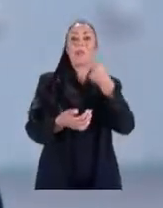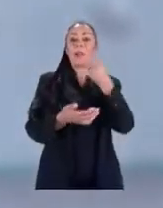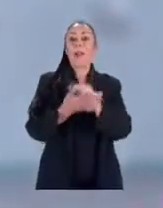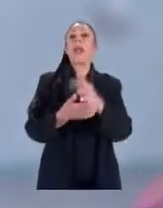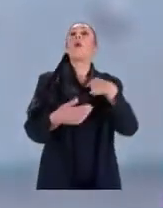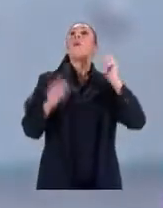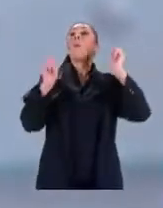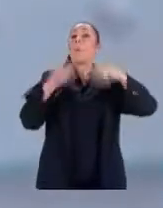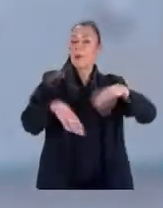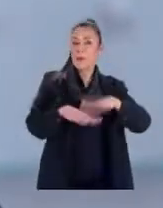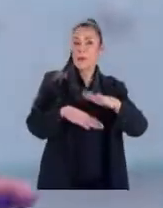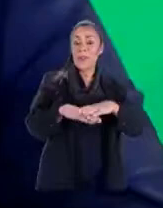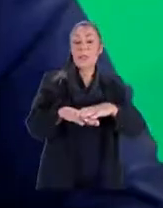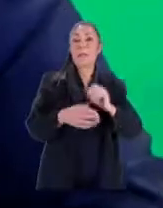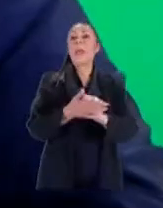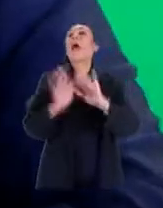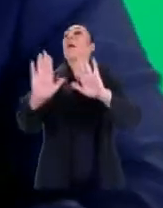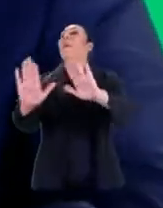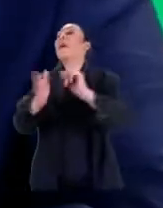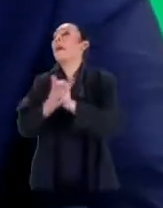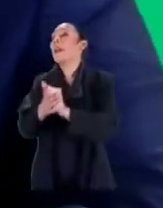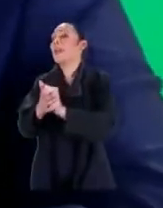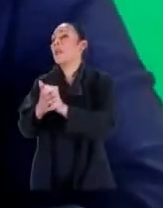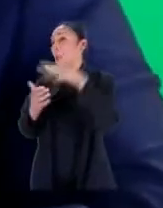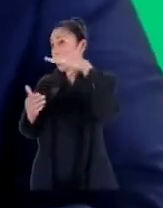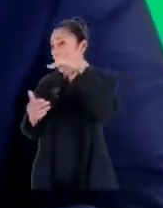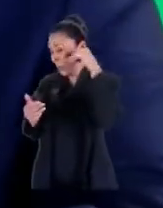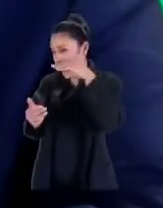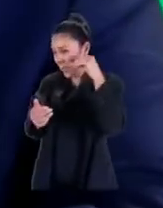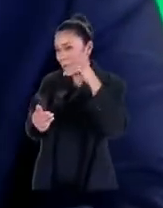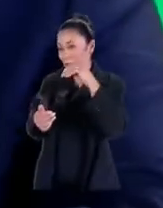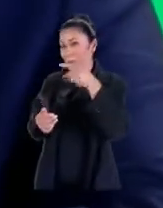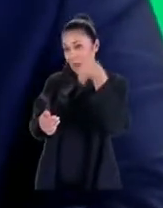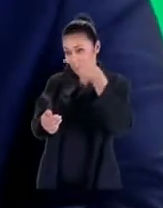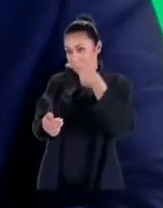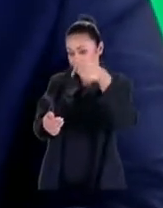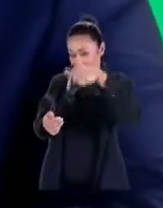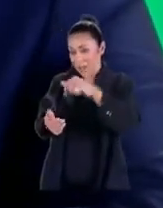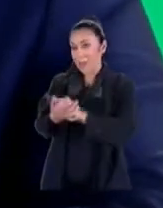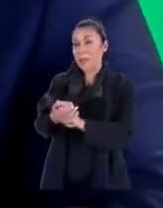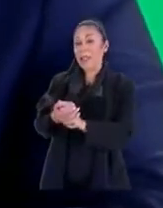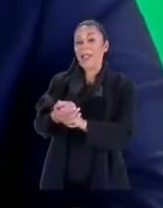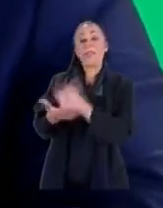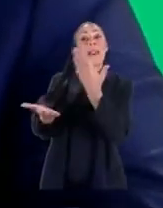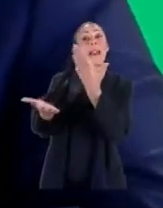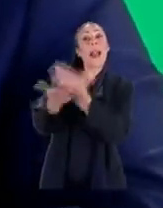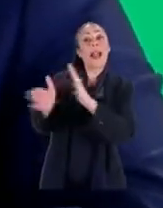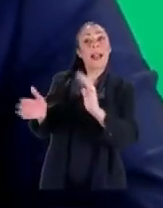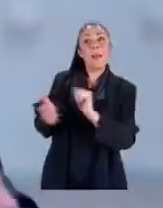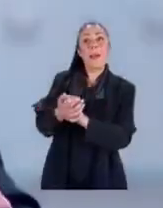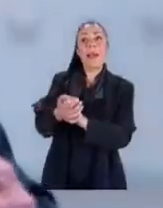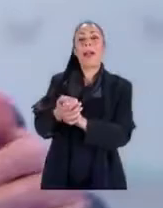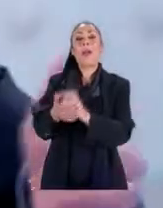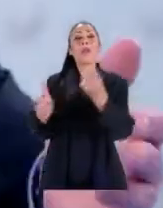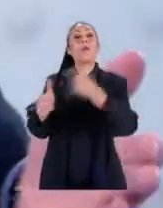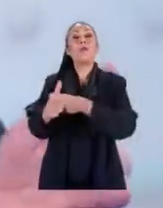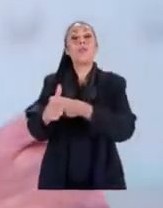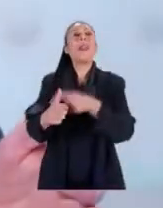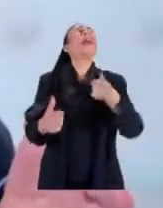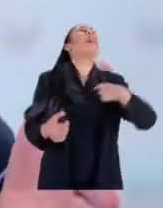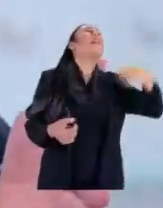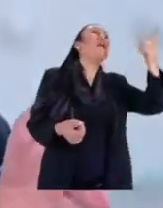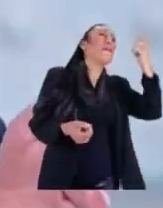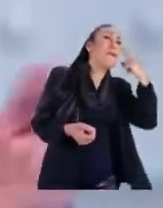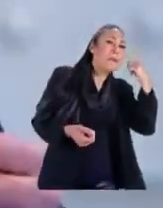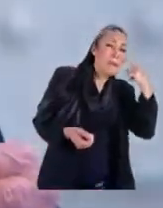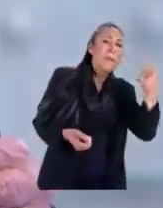posso fazer porque eu já fiz. Mas o Ciro veio aqui e falou assim, o Ciro falou aqui que vai acabar com quem está devendo.